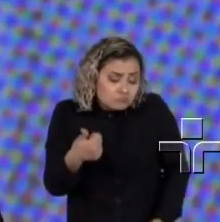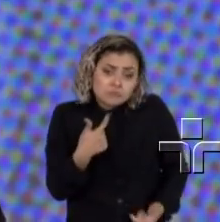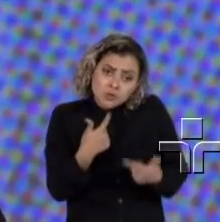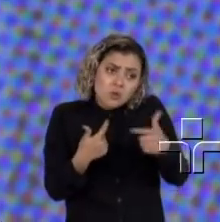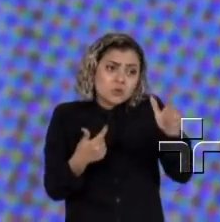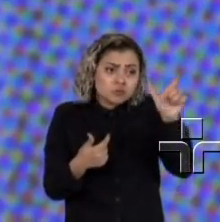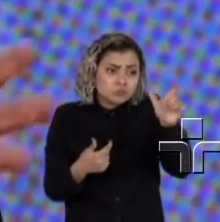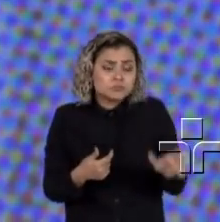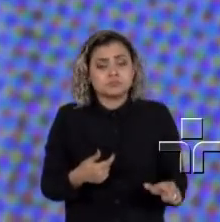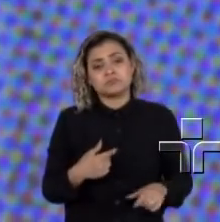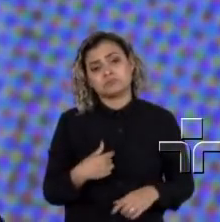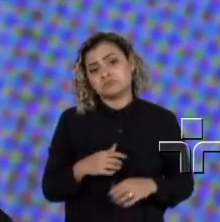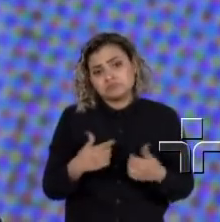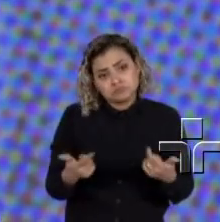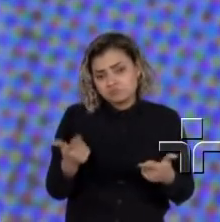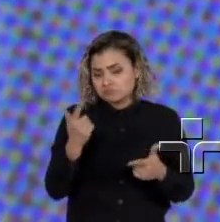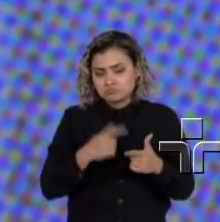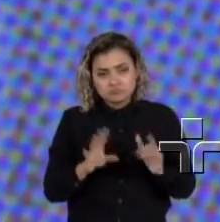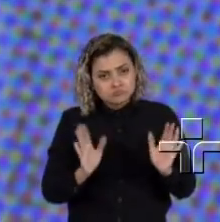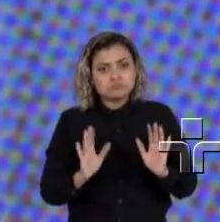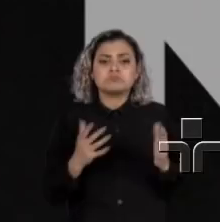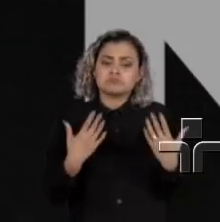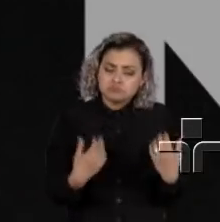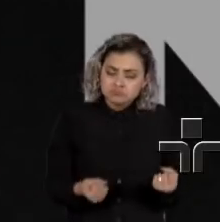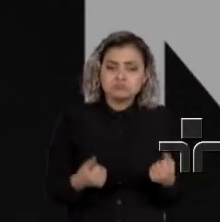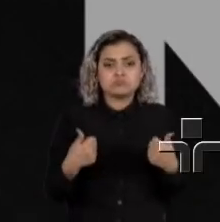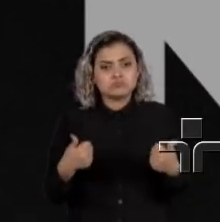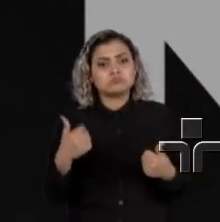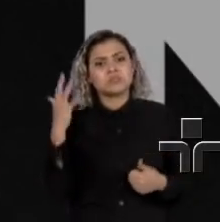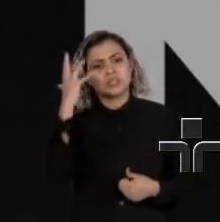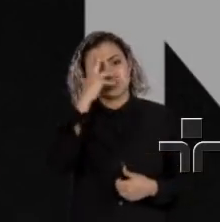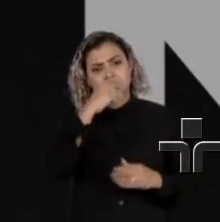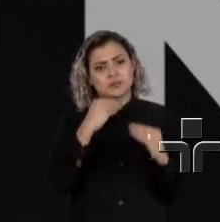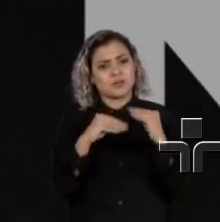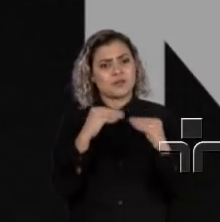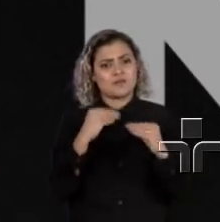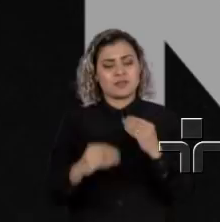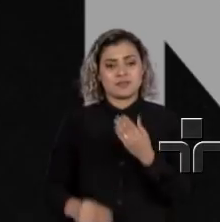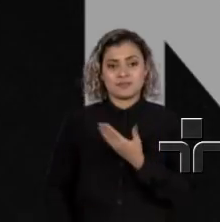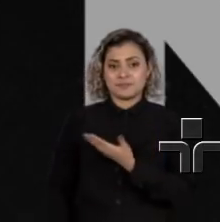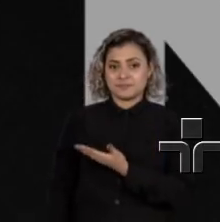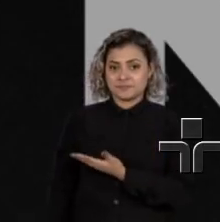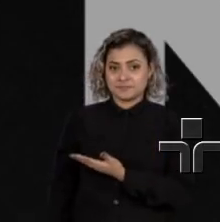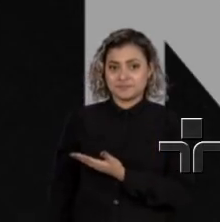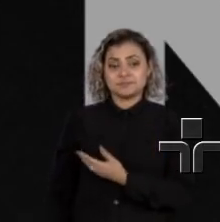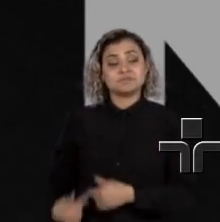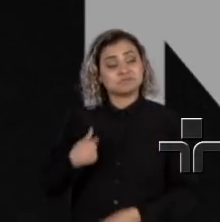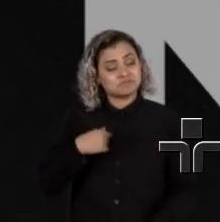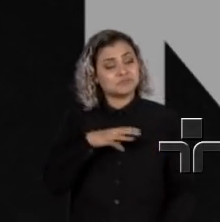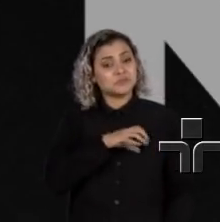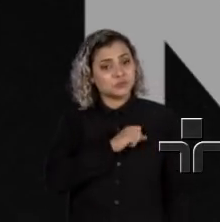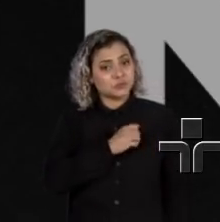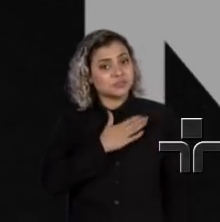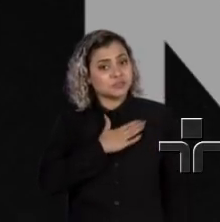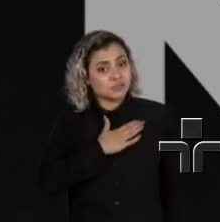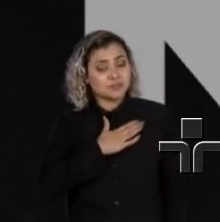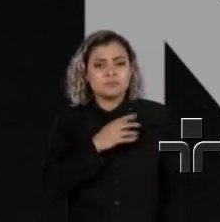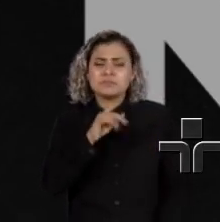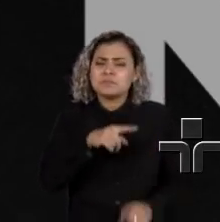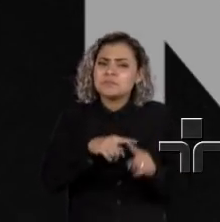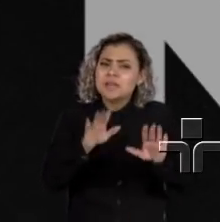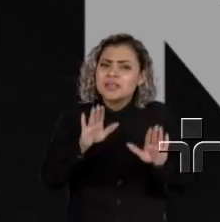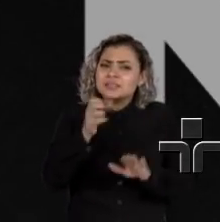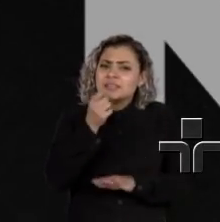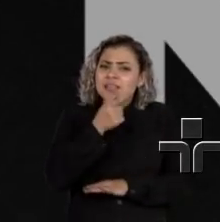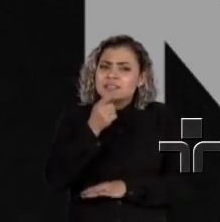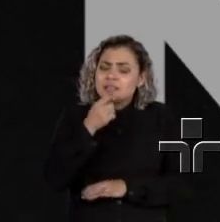papel. E fiz o outro papel, Deusa Vencida, foi uma linda novela, gostei de ter feito, e gozado que